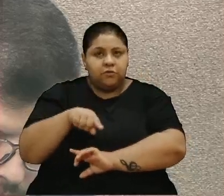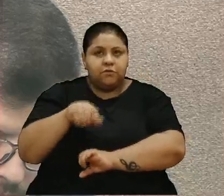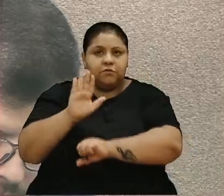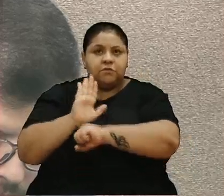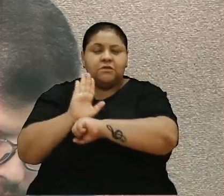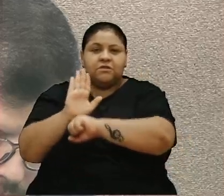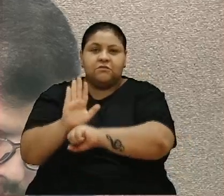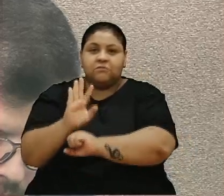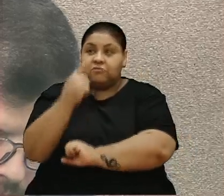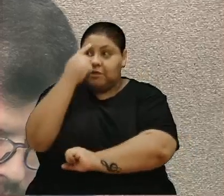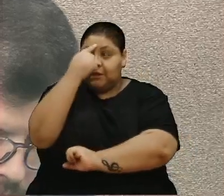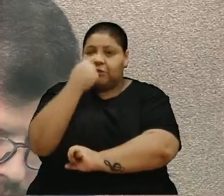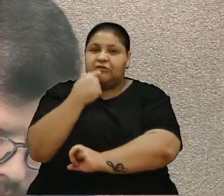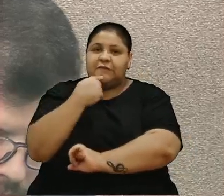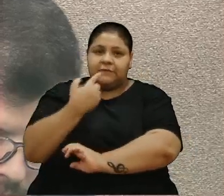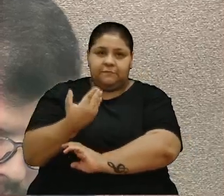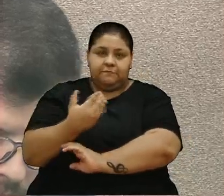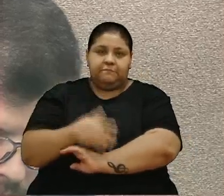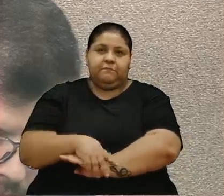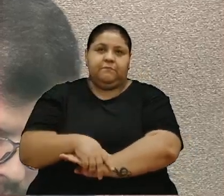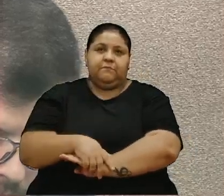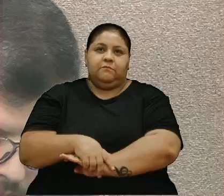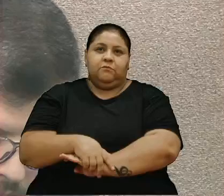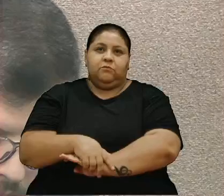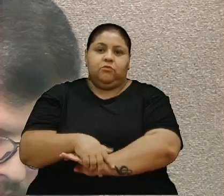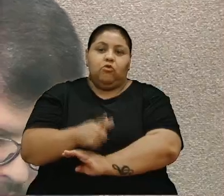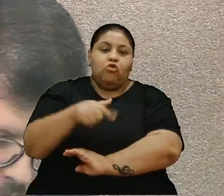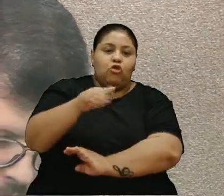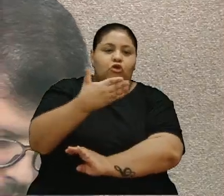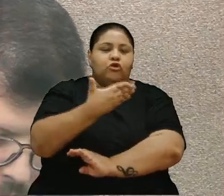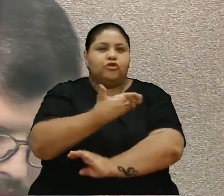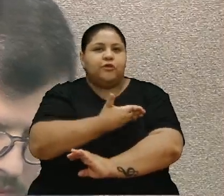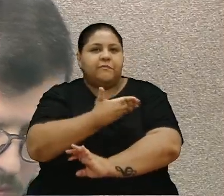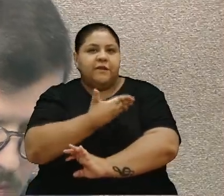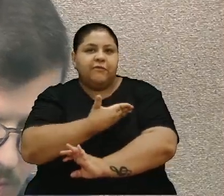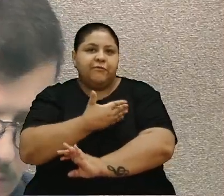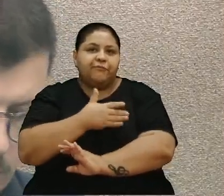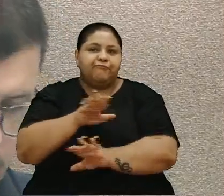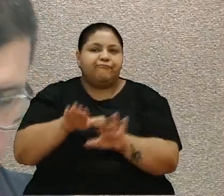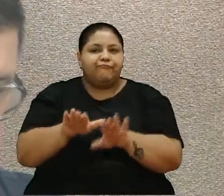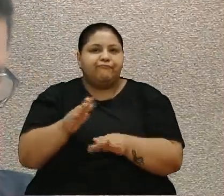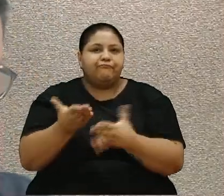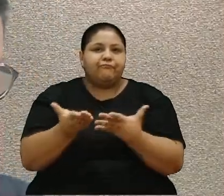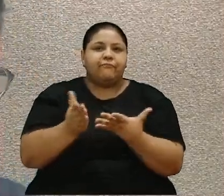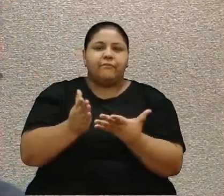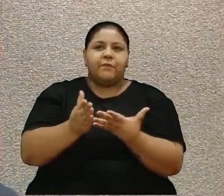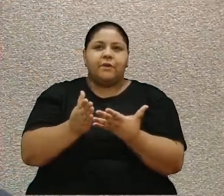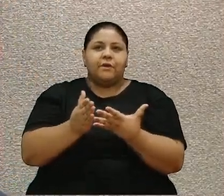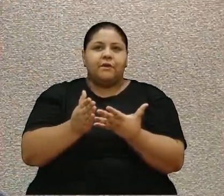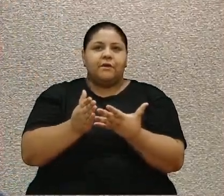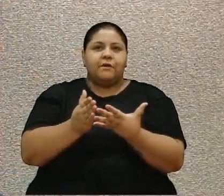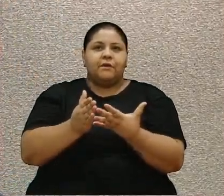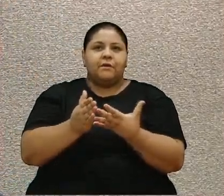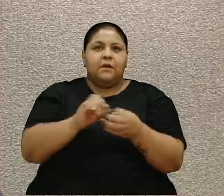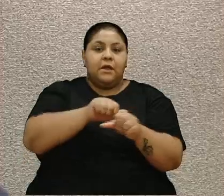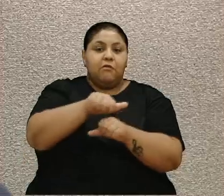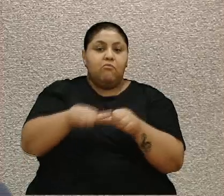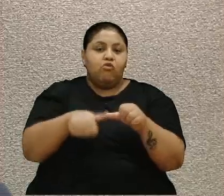ajudar na identificação. Aquele nosso amigo que, de repente, ele para de agir como ele sempre